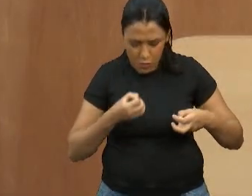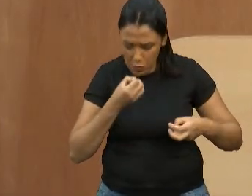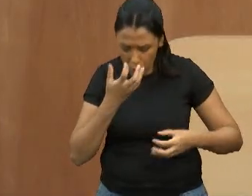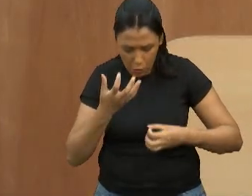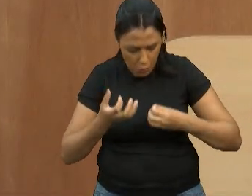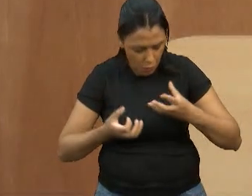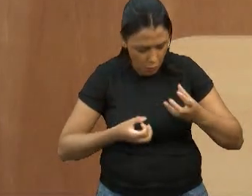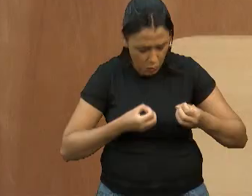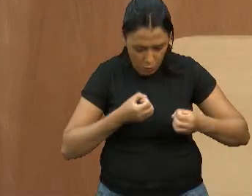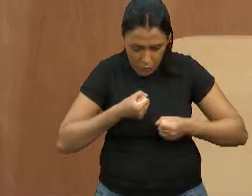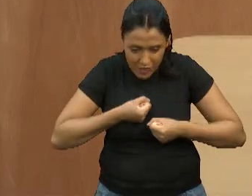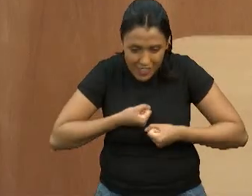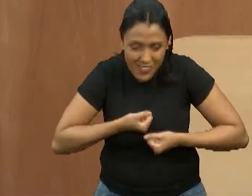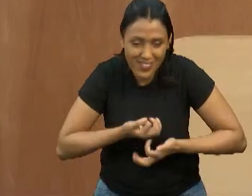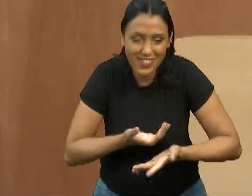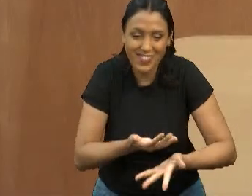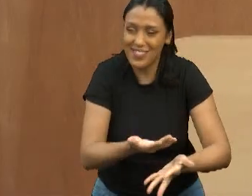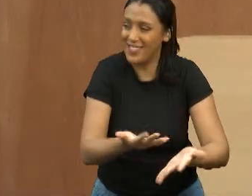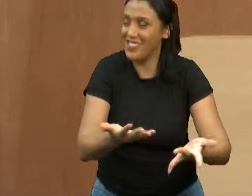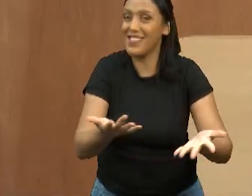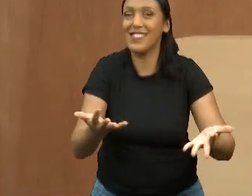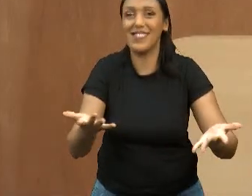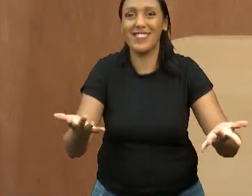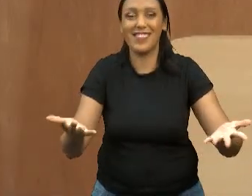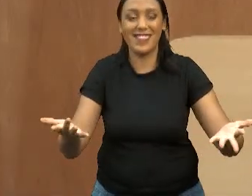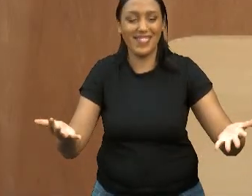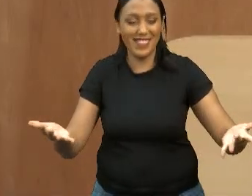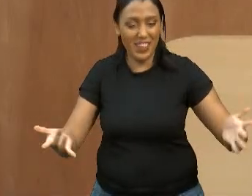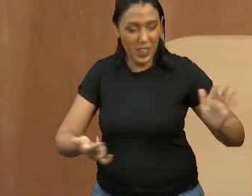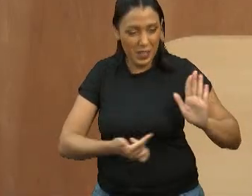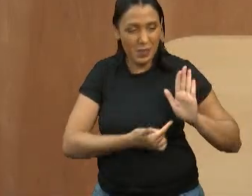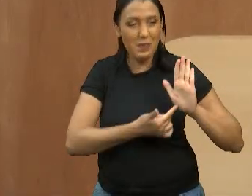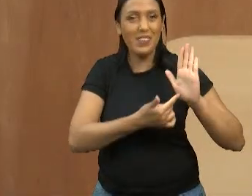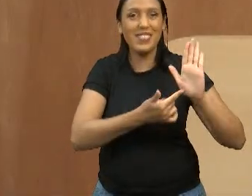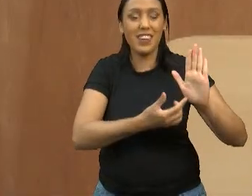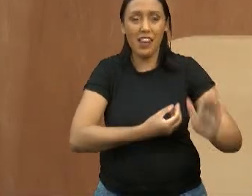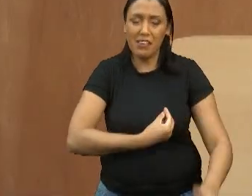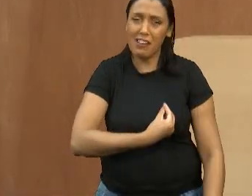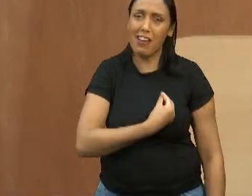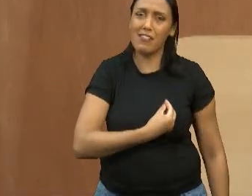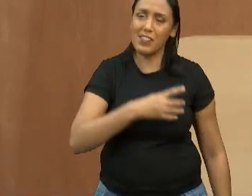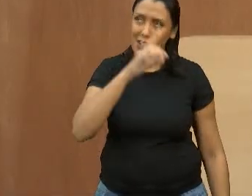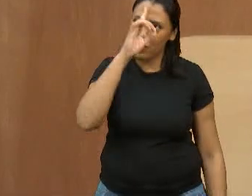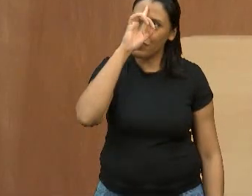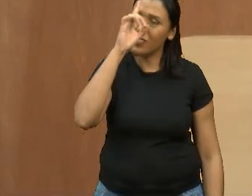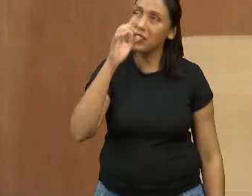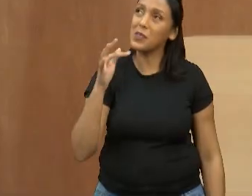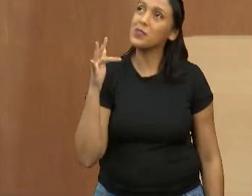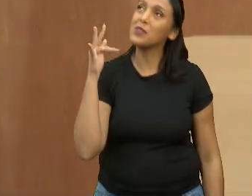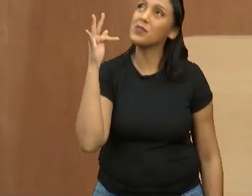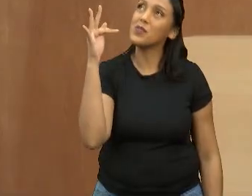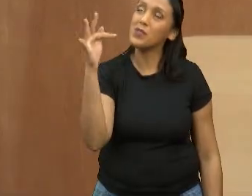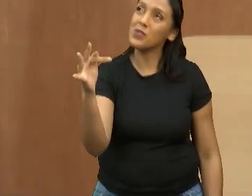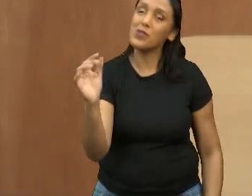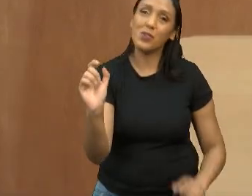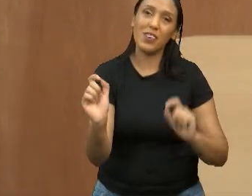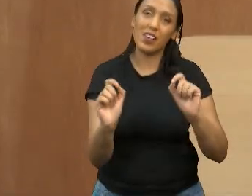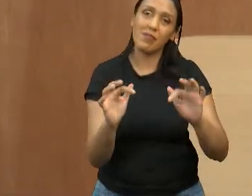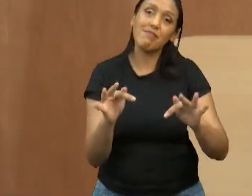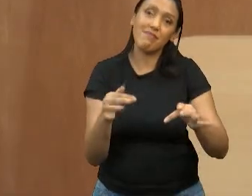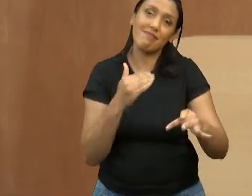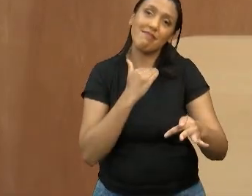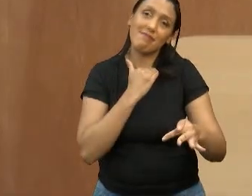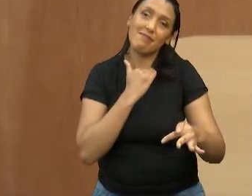para que todo mundo aprenda que a vida tem fim. Ela vai acabar. Mas essas energias boas